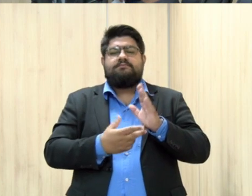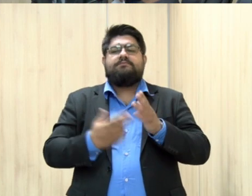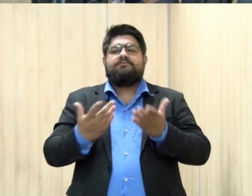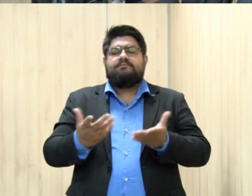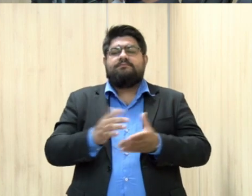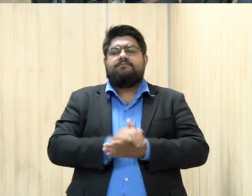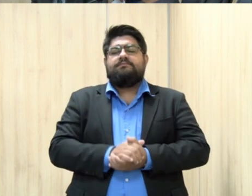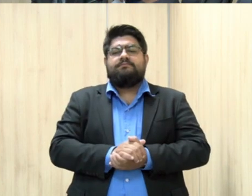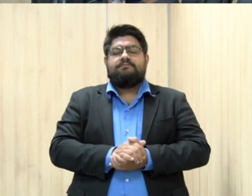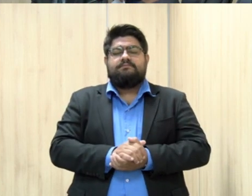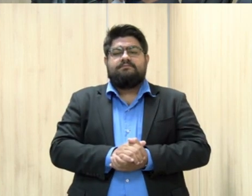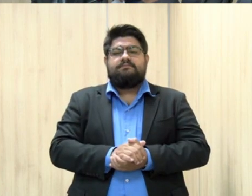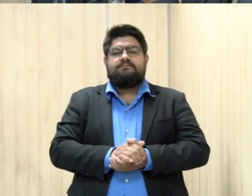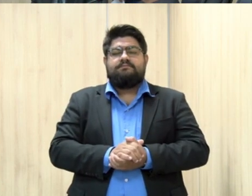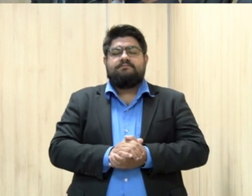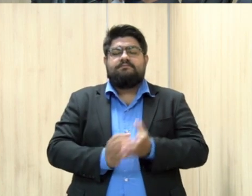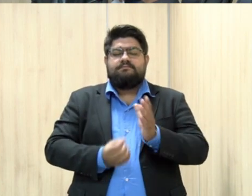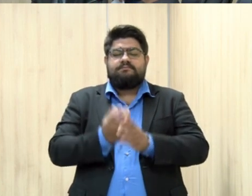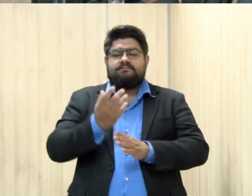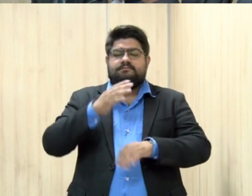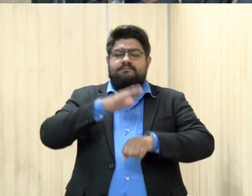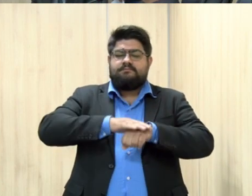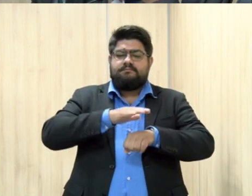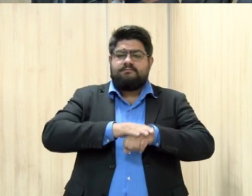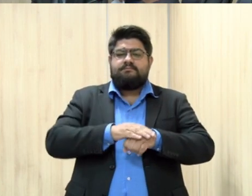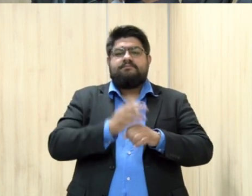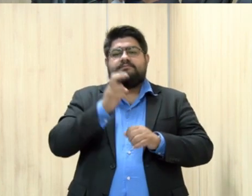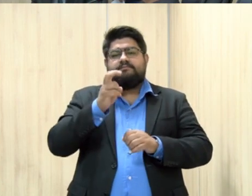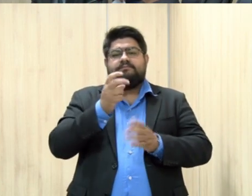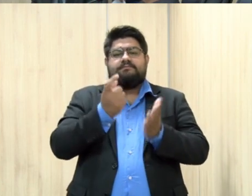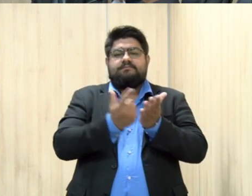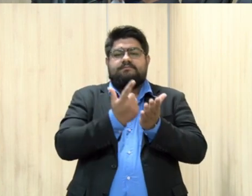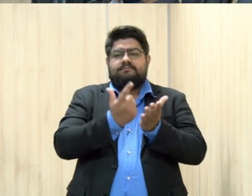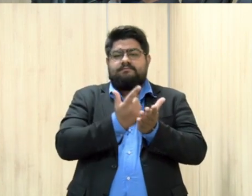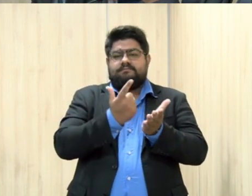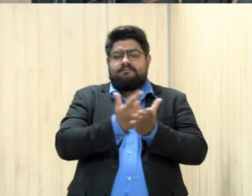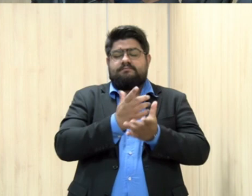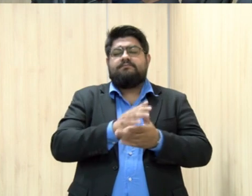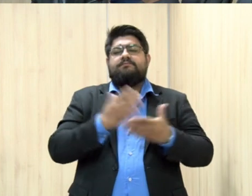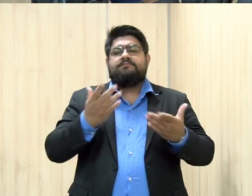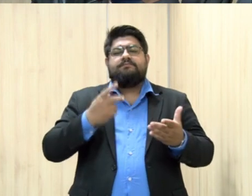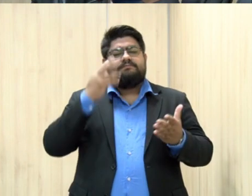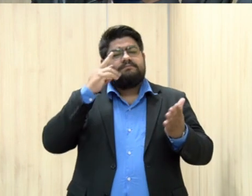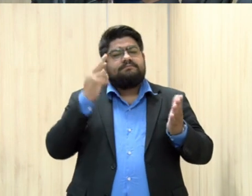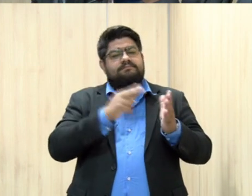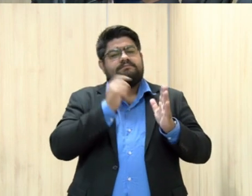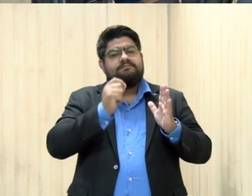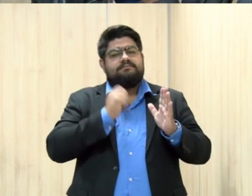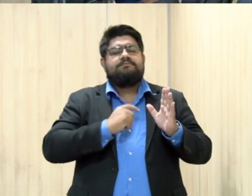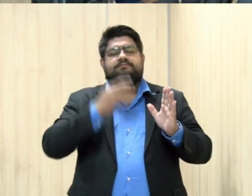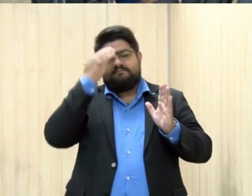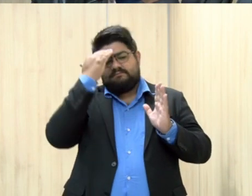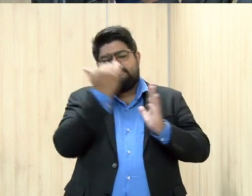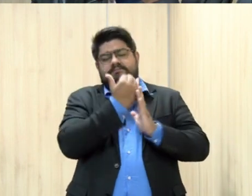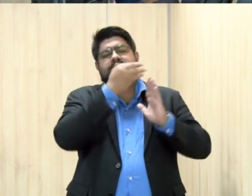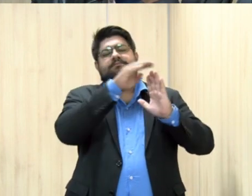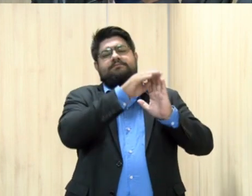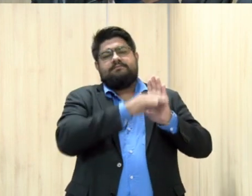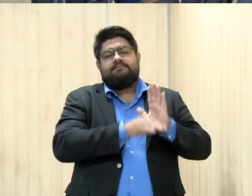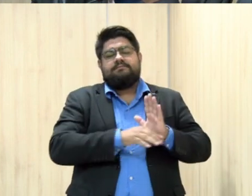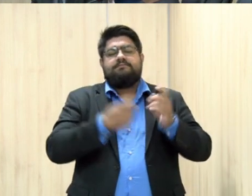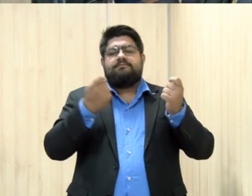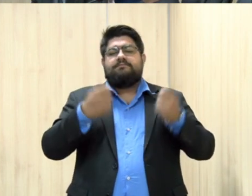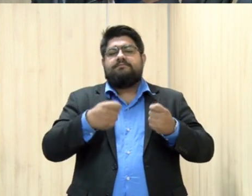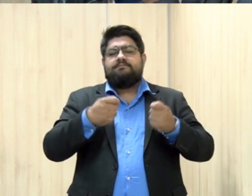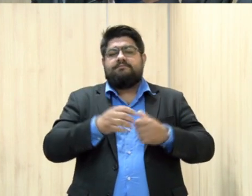escrito por minha pessoa em cinco laudas verifica-se que houve observância aos requisitos necessários